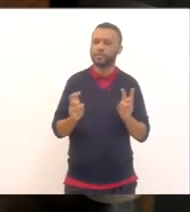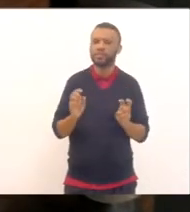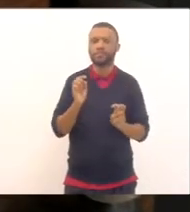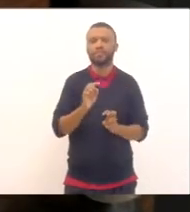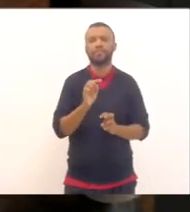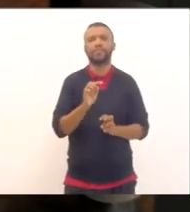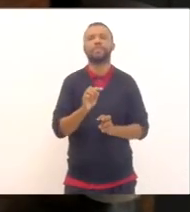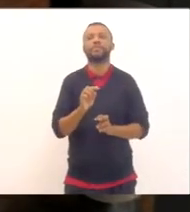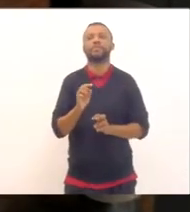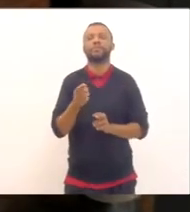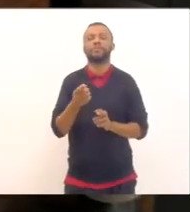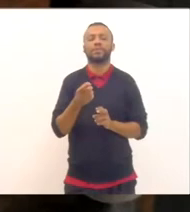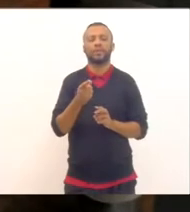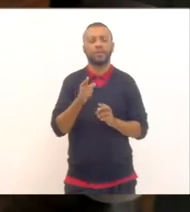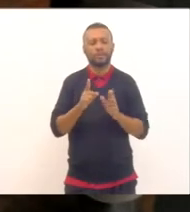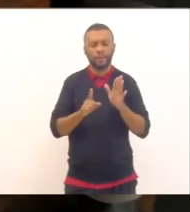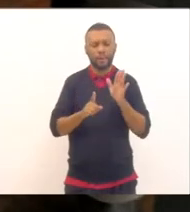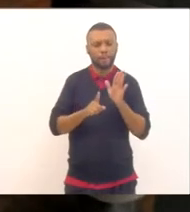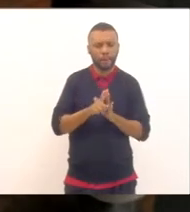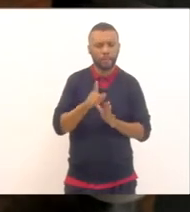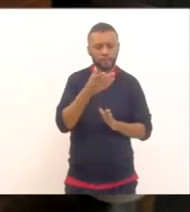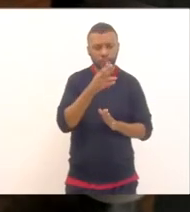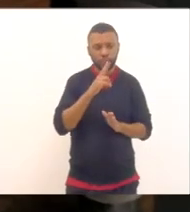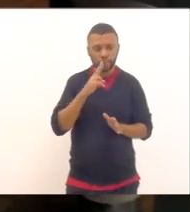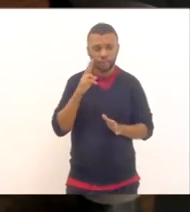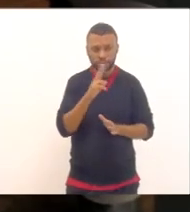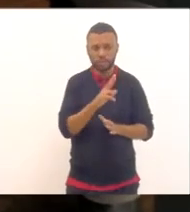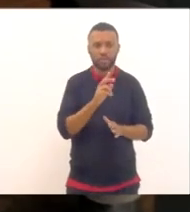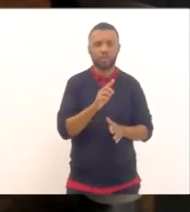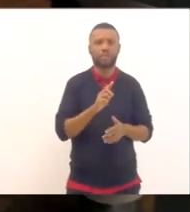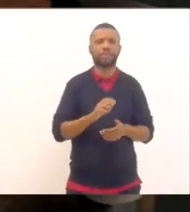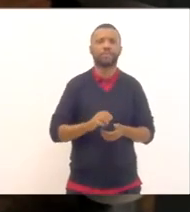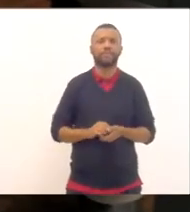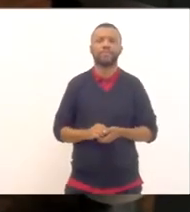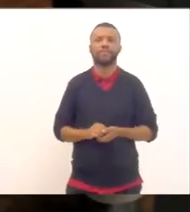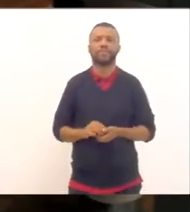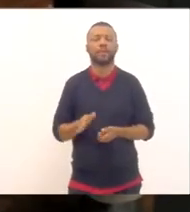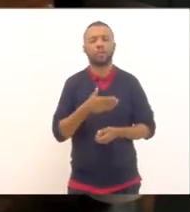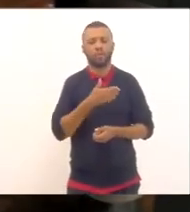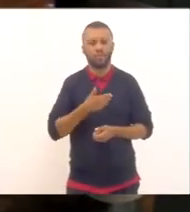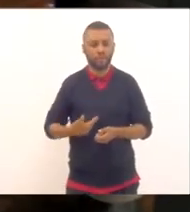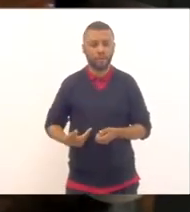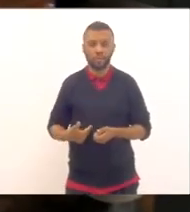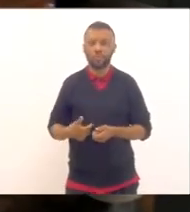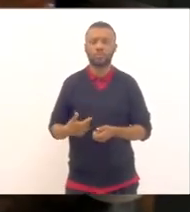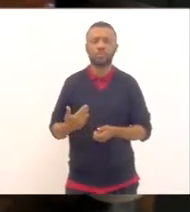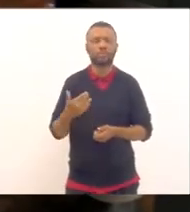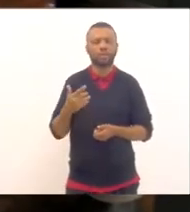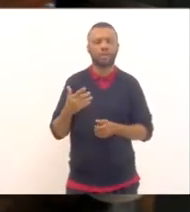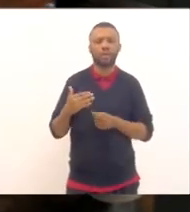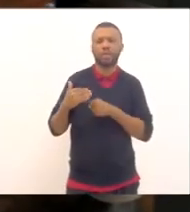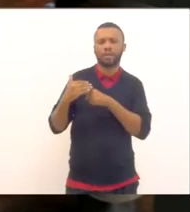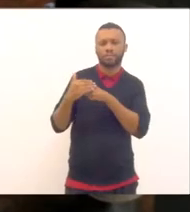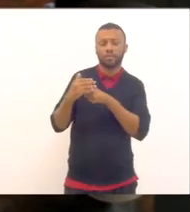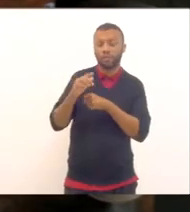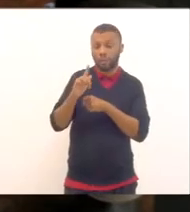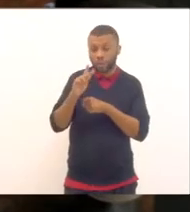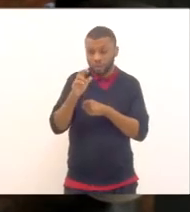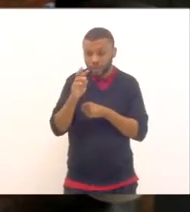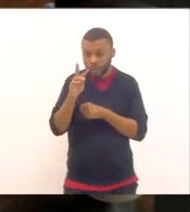a sua o questionamento o Gustavo conversou muito comigo e